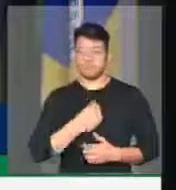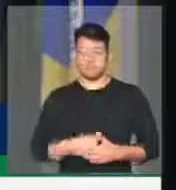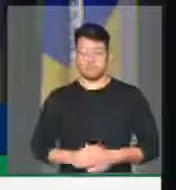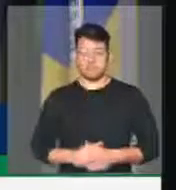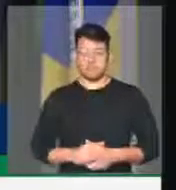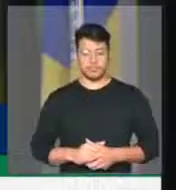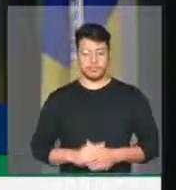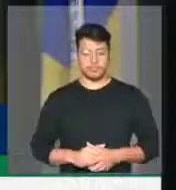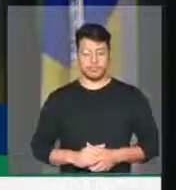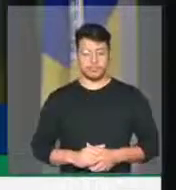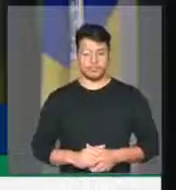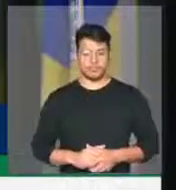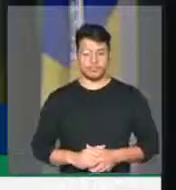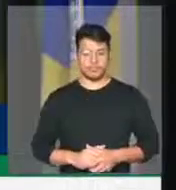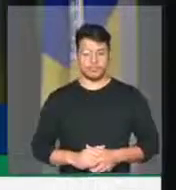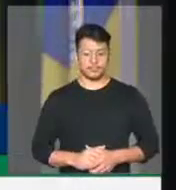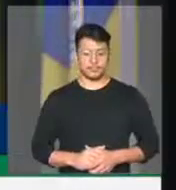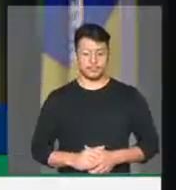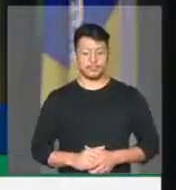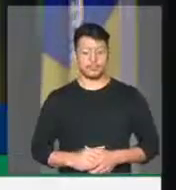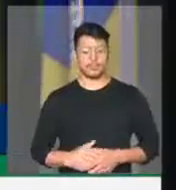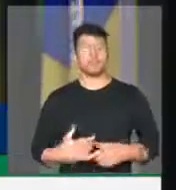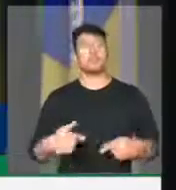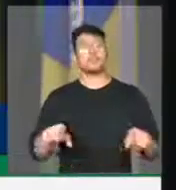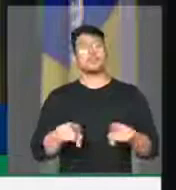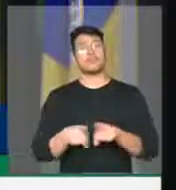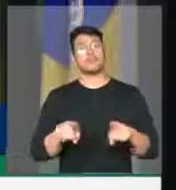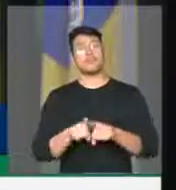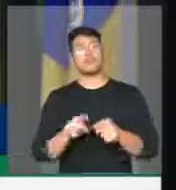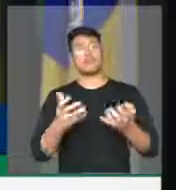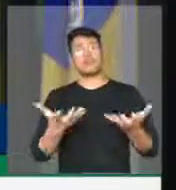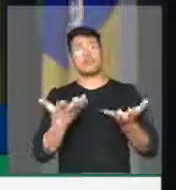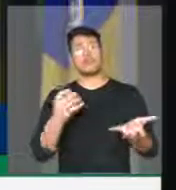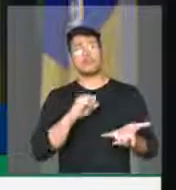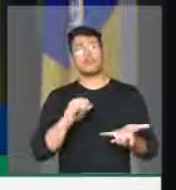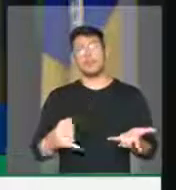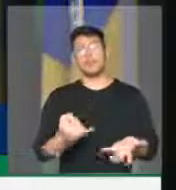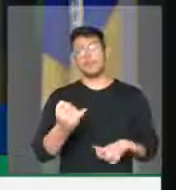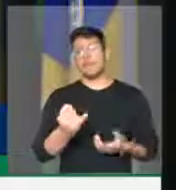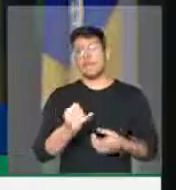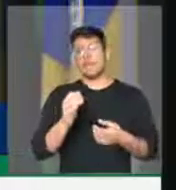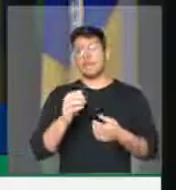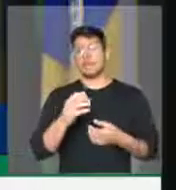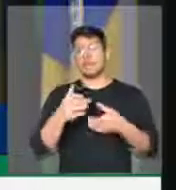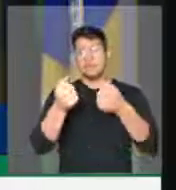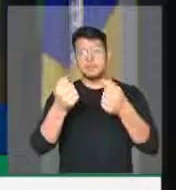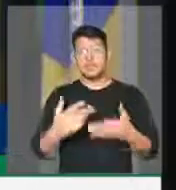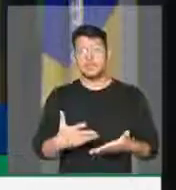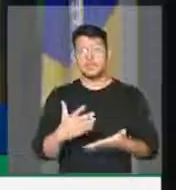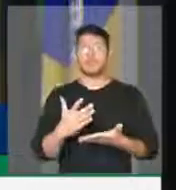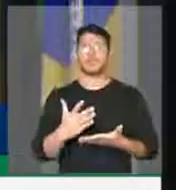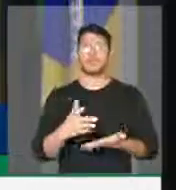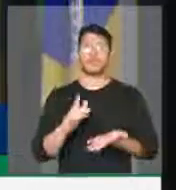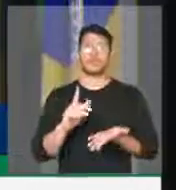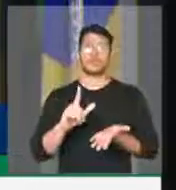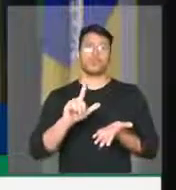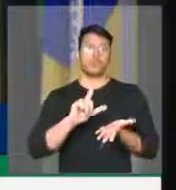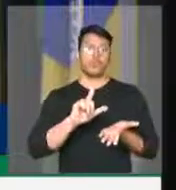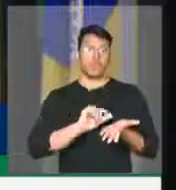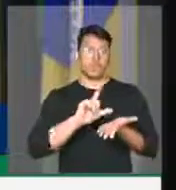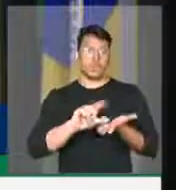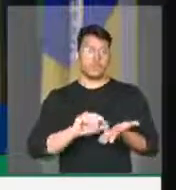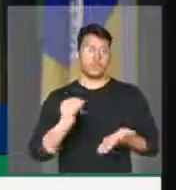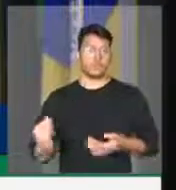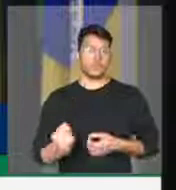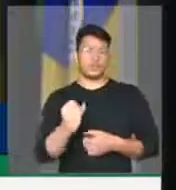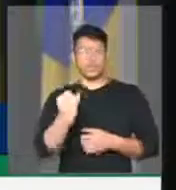último ainda de matéria econômica, um artigo muito importante desse grande economista, Luiz Carlos Mendonça de Barros,